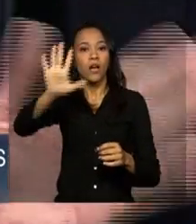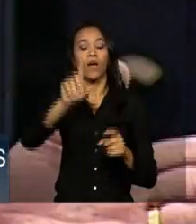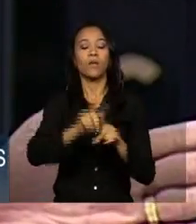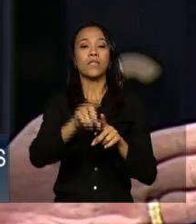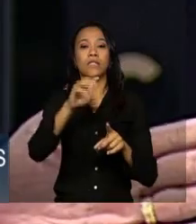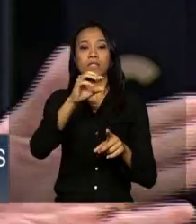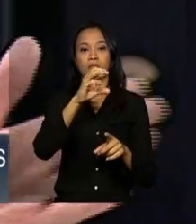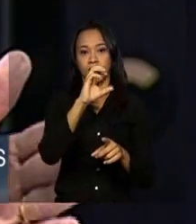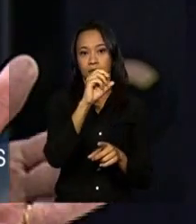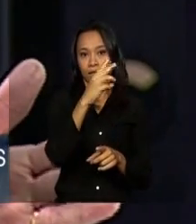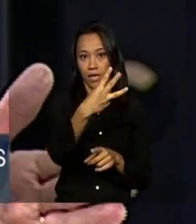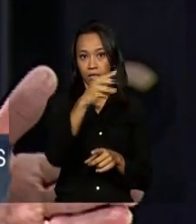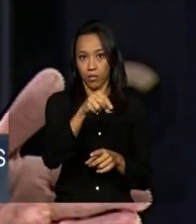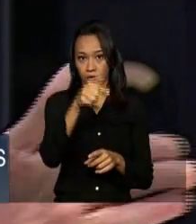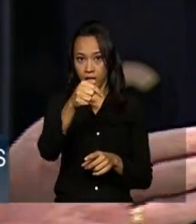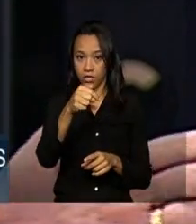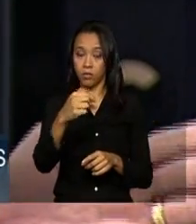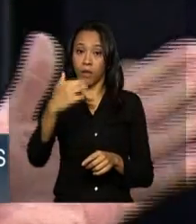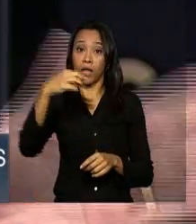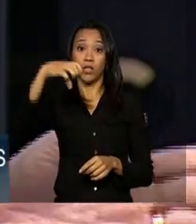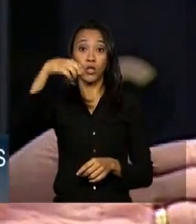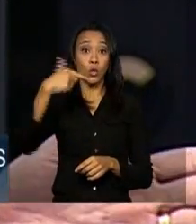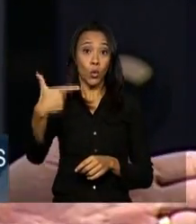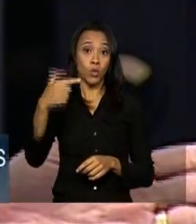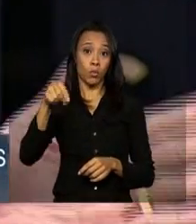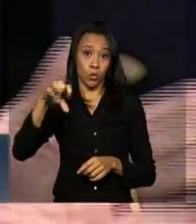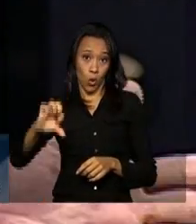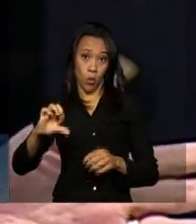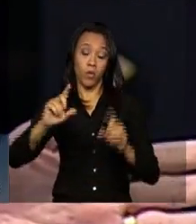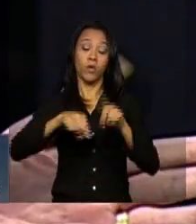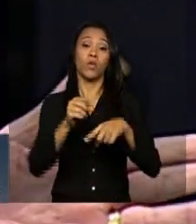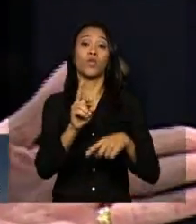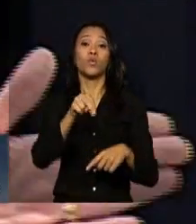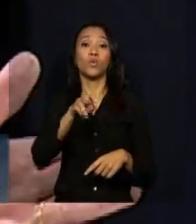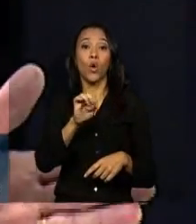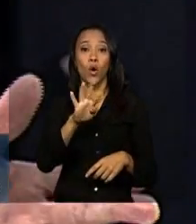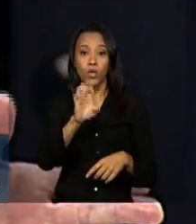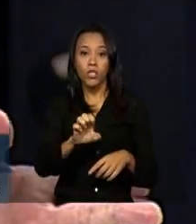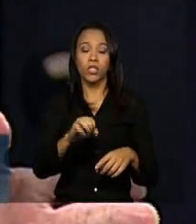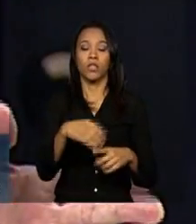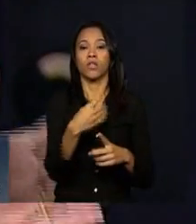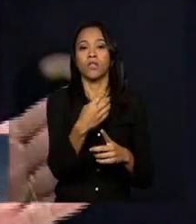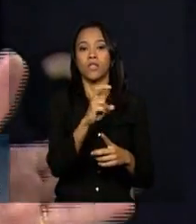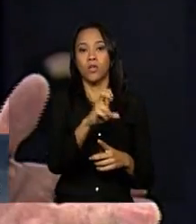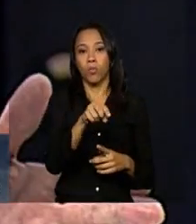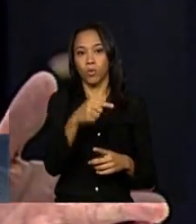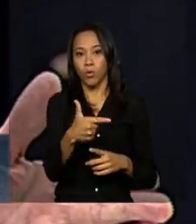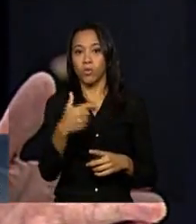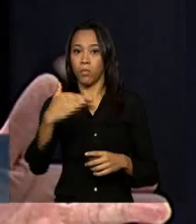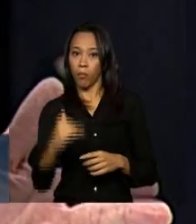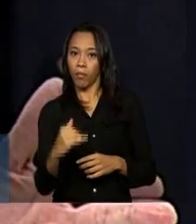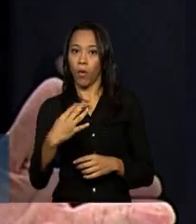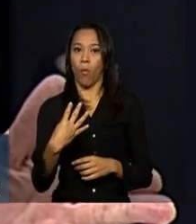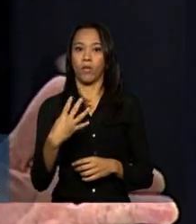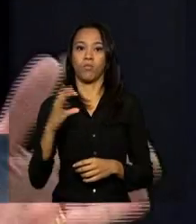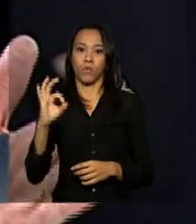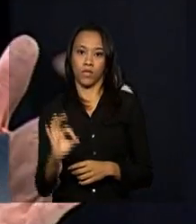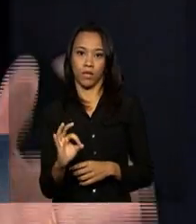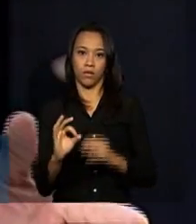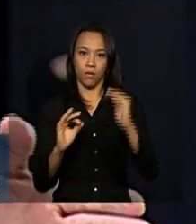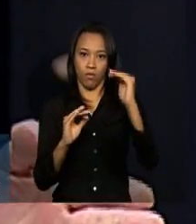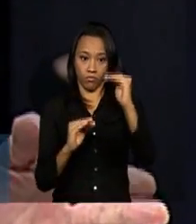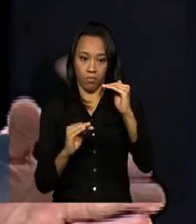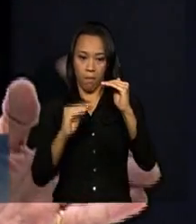ela sai de 3.7 para 2.9 e o fundo do Norte sai de 5.2 para 4% todos os Fundos Tem uma